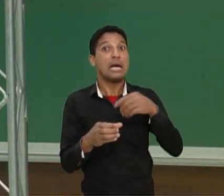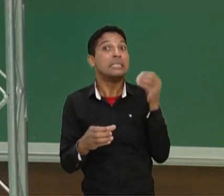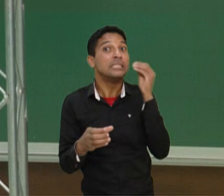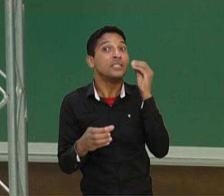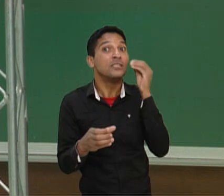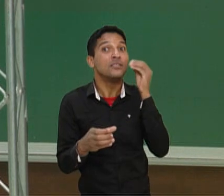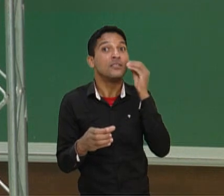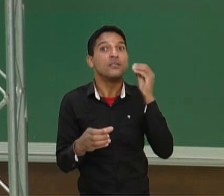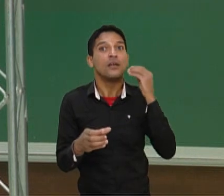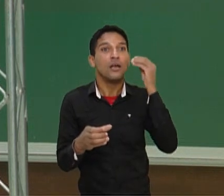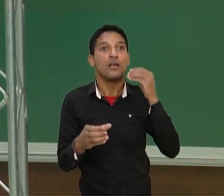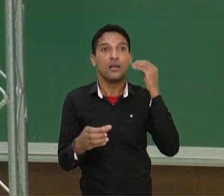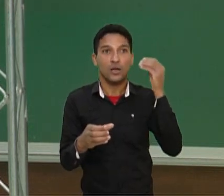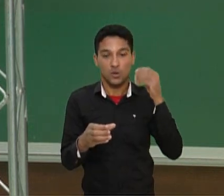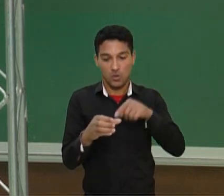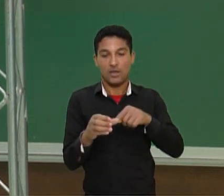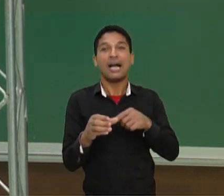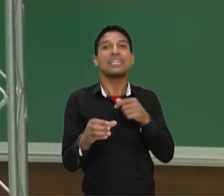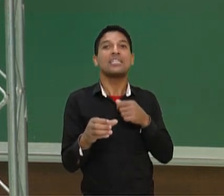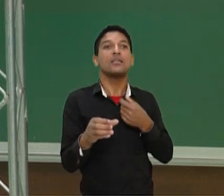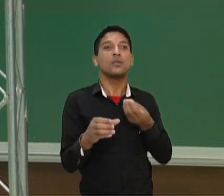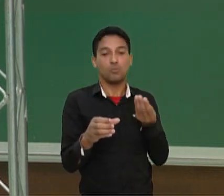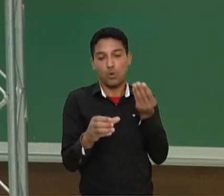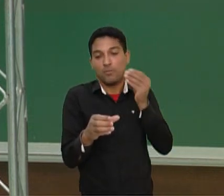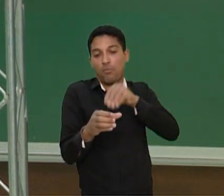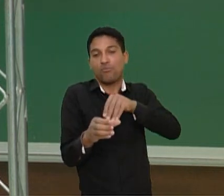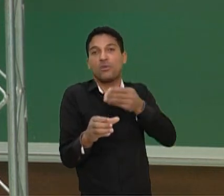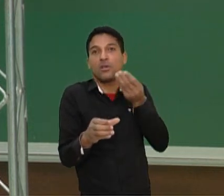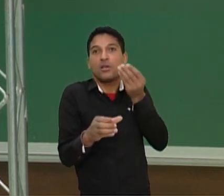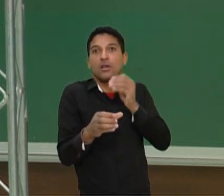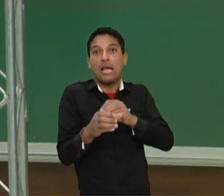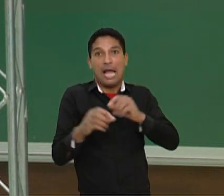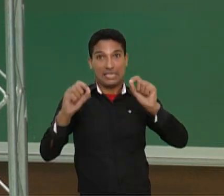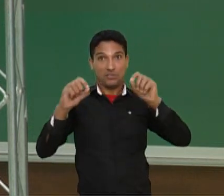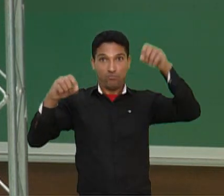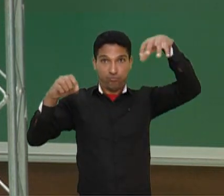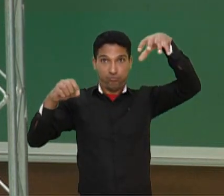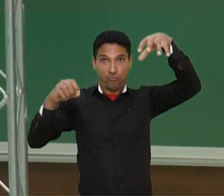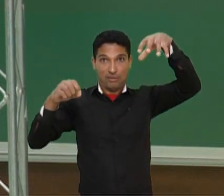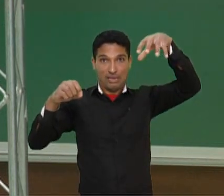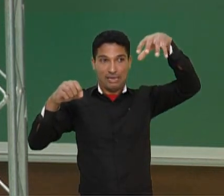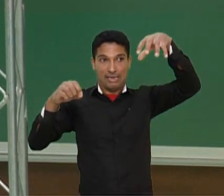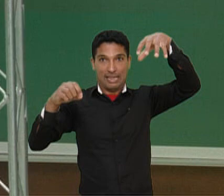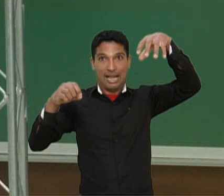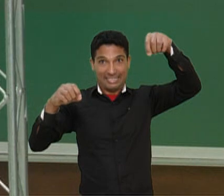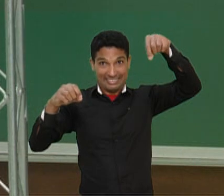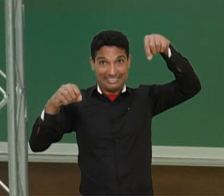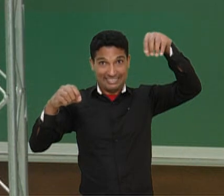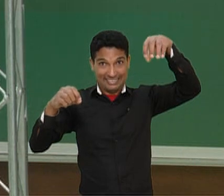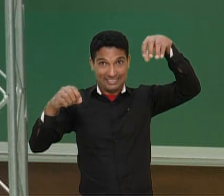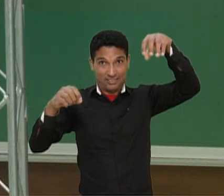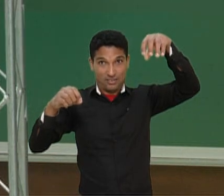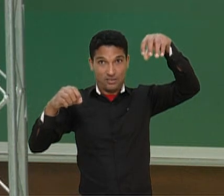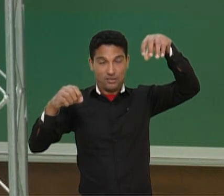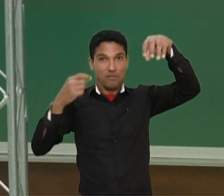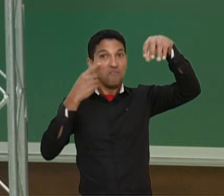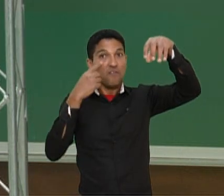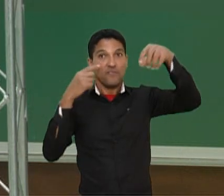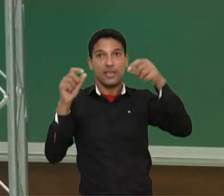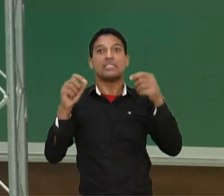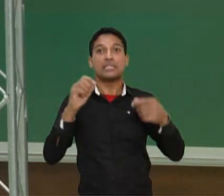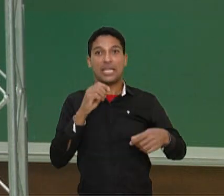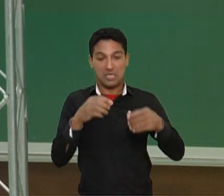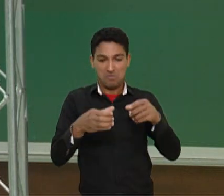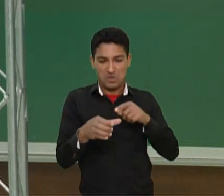e ele começou a colocar substâncias aqui nesse sistema para ver se esse sistema iria conduzir